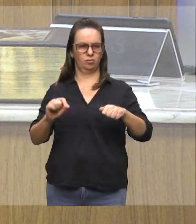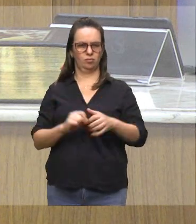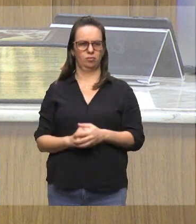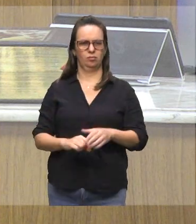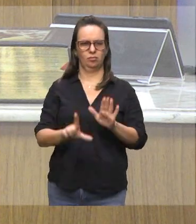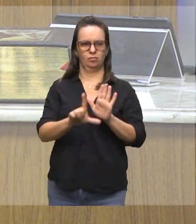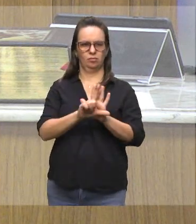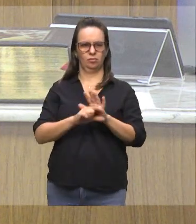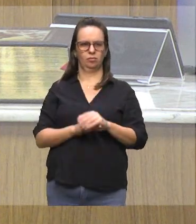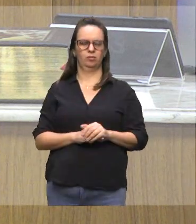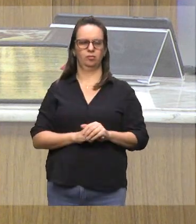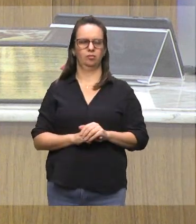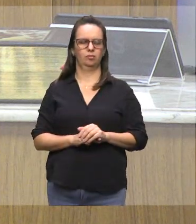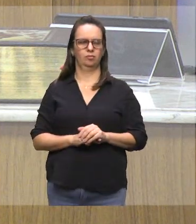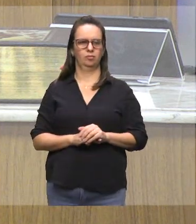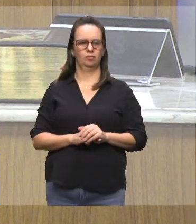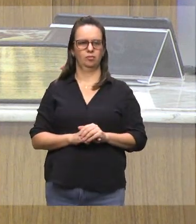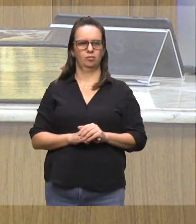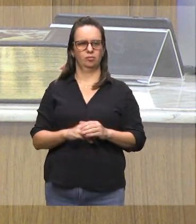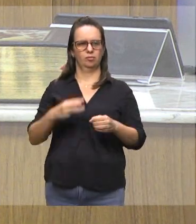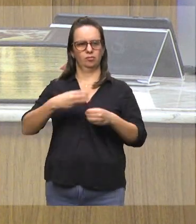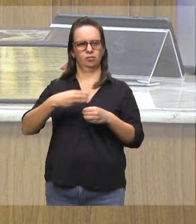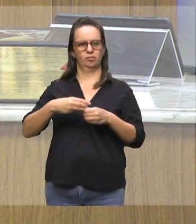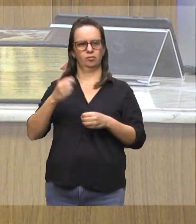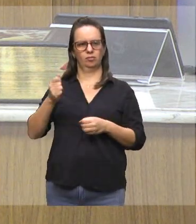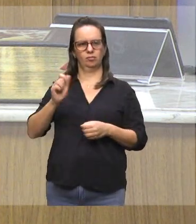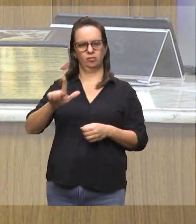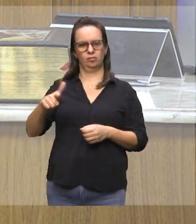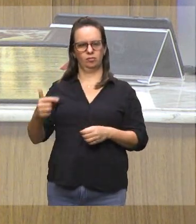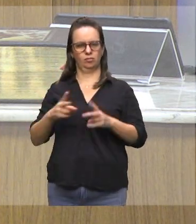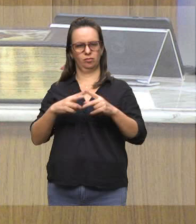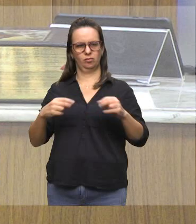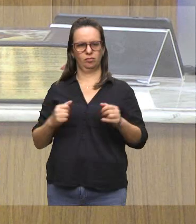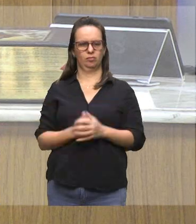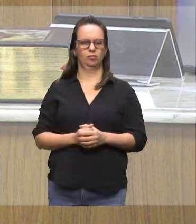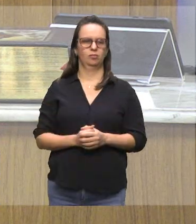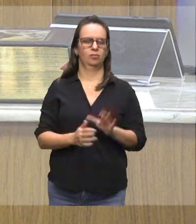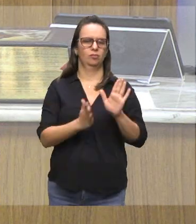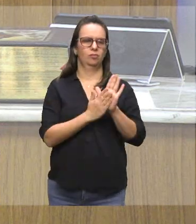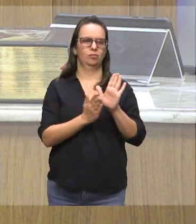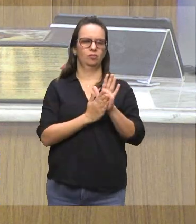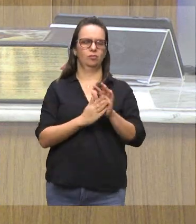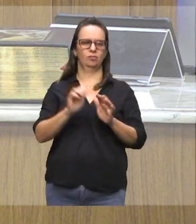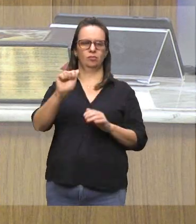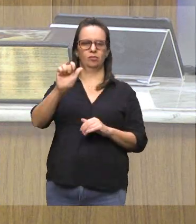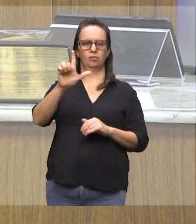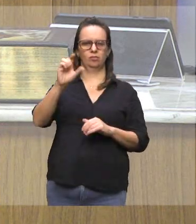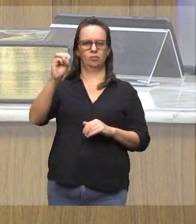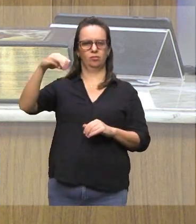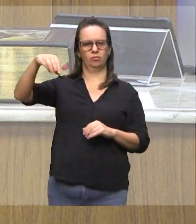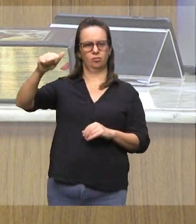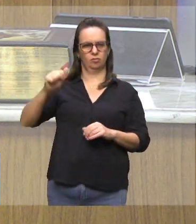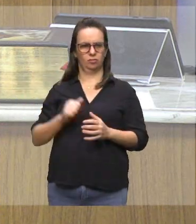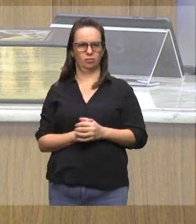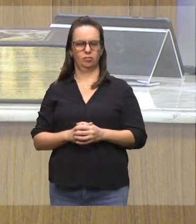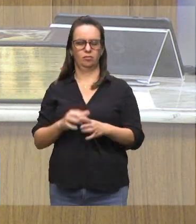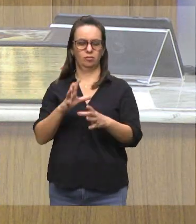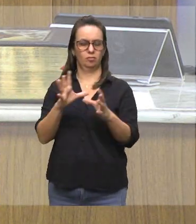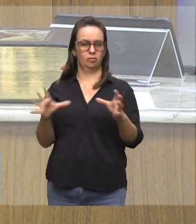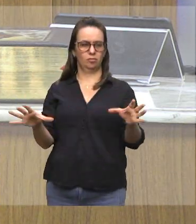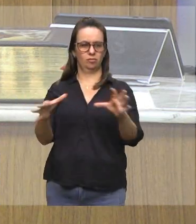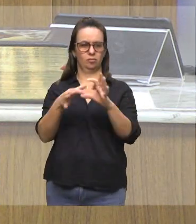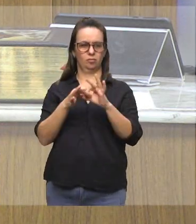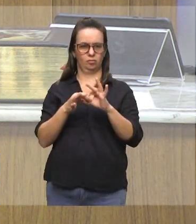Outras Providências. Proposta de emenda LOMA 2 de 2023, de autoria dos vereadores Fernando Cirque, Alexandre Cobra Vêncio,